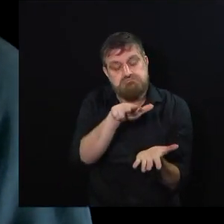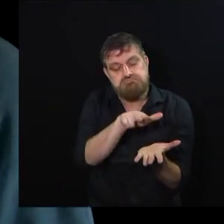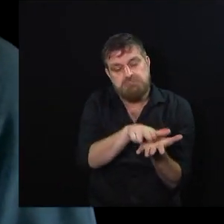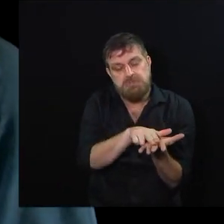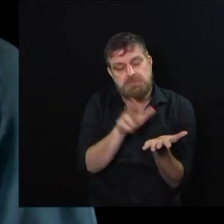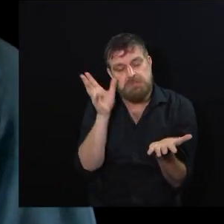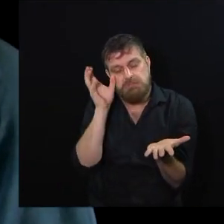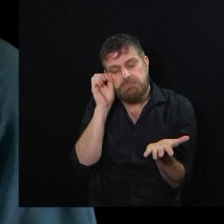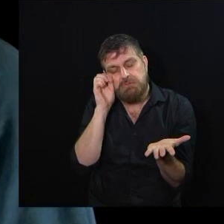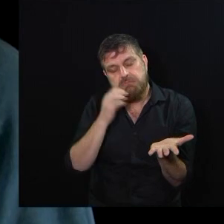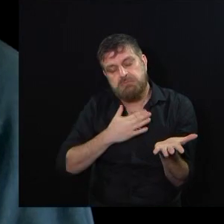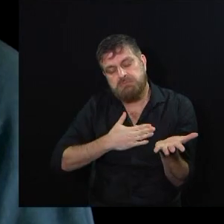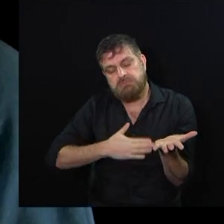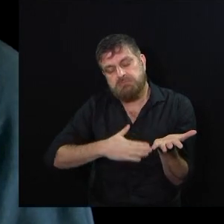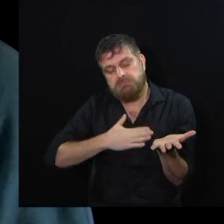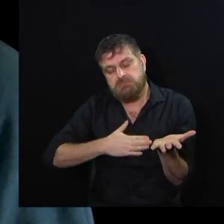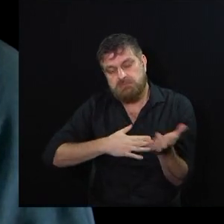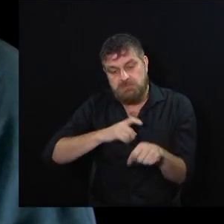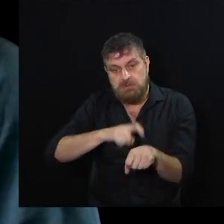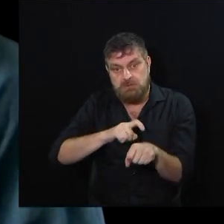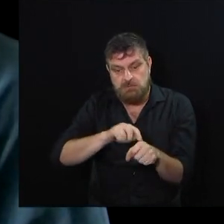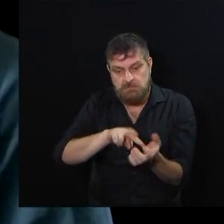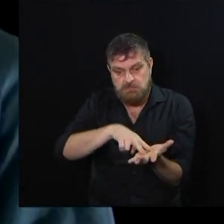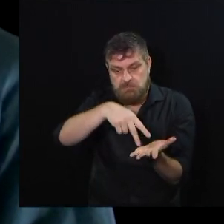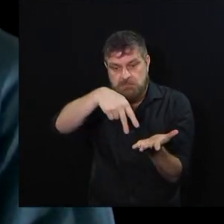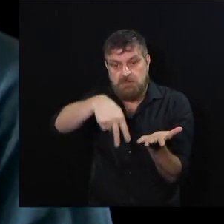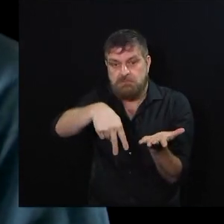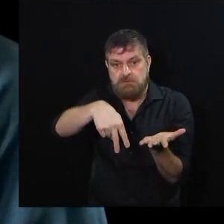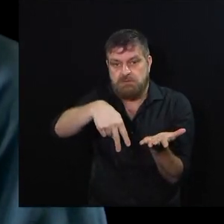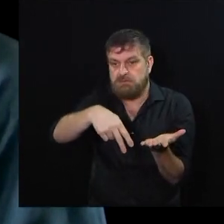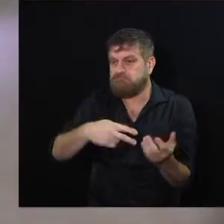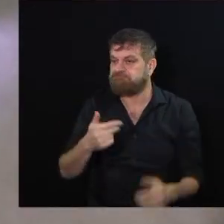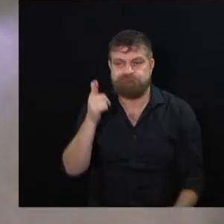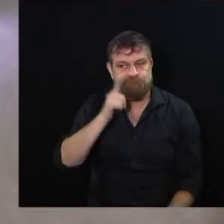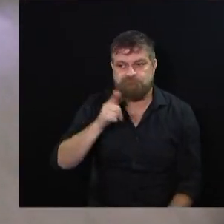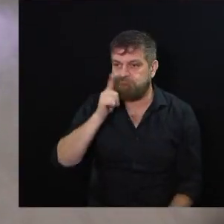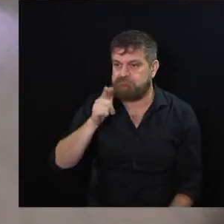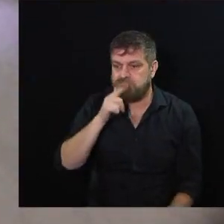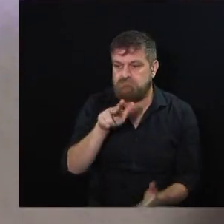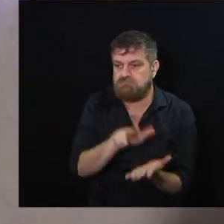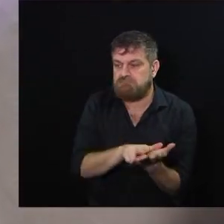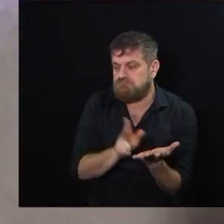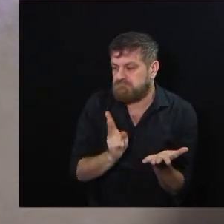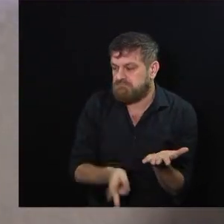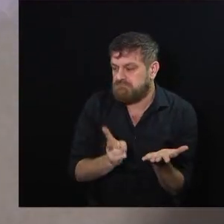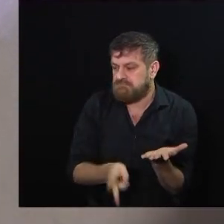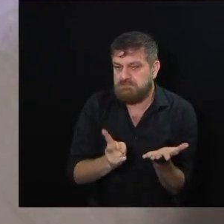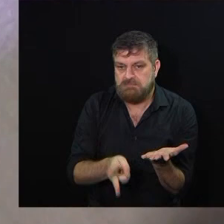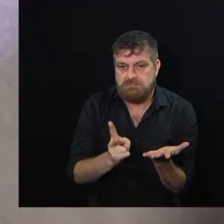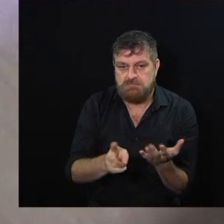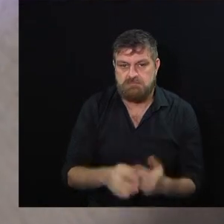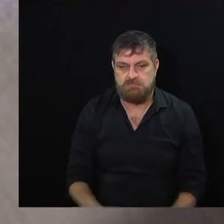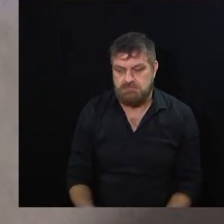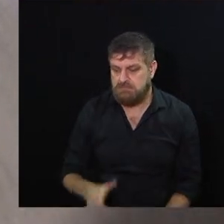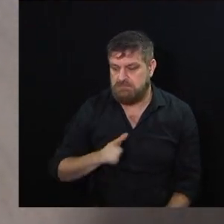Fui levantar no outro dia, não consegui mais levantar. Travou a perna.